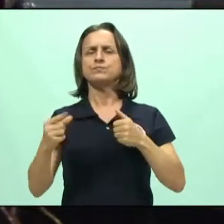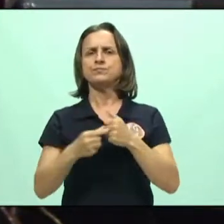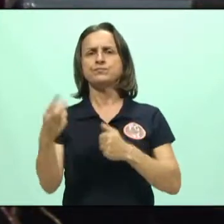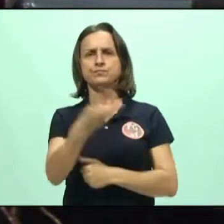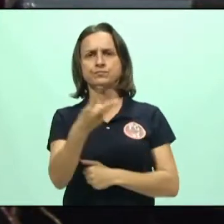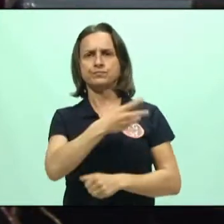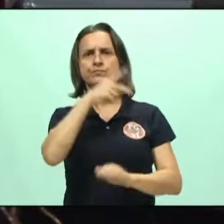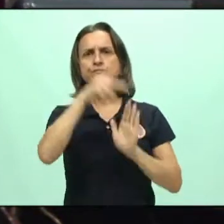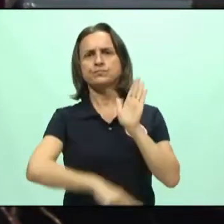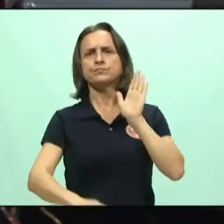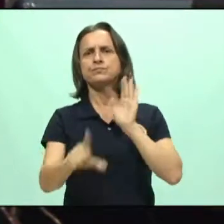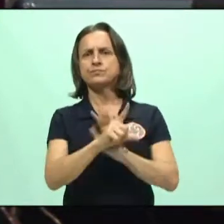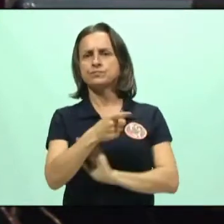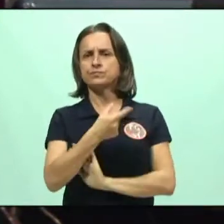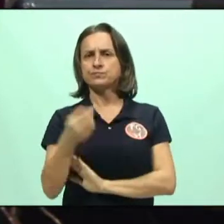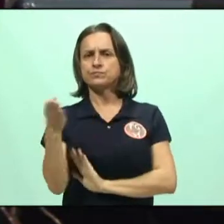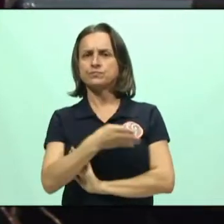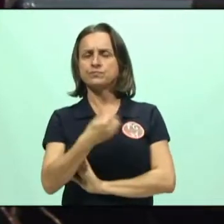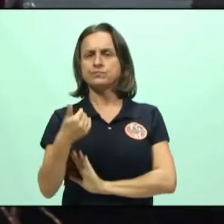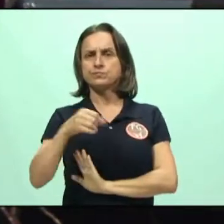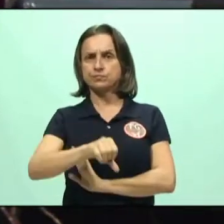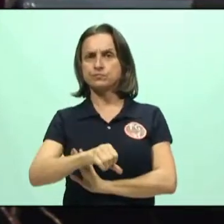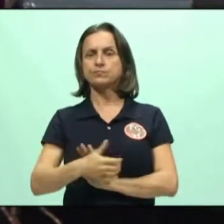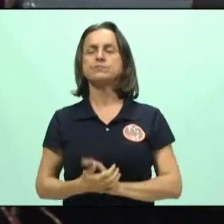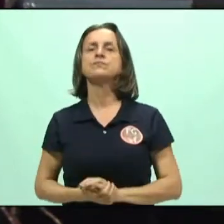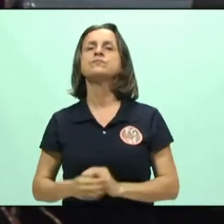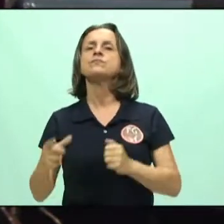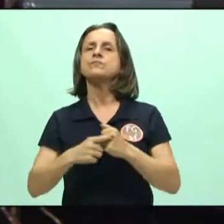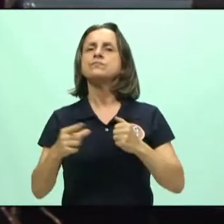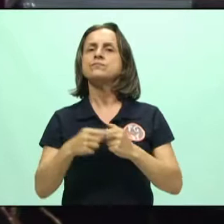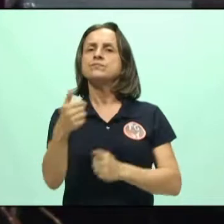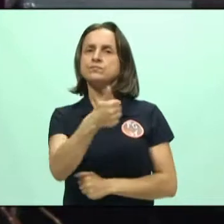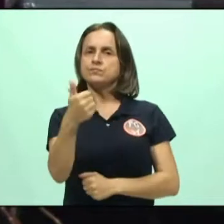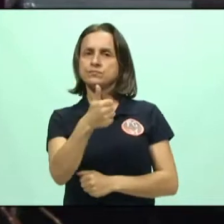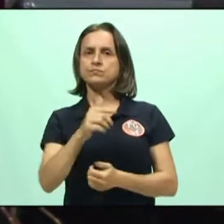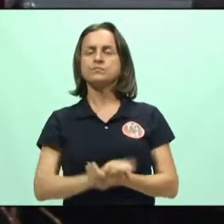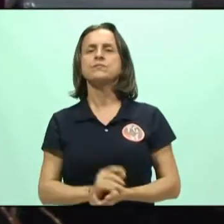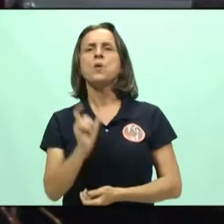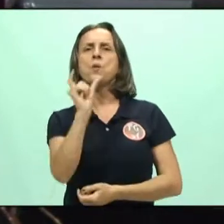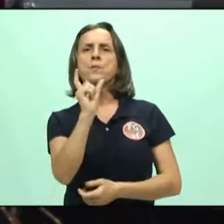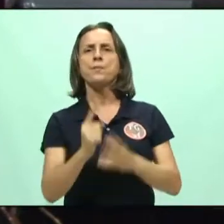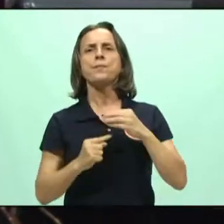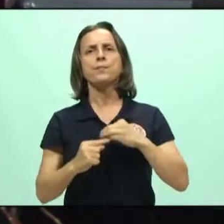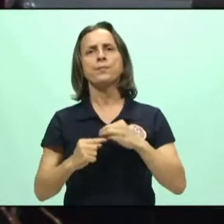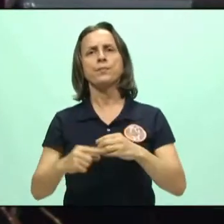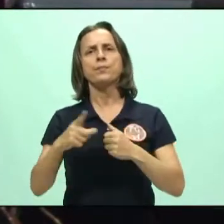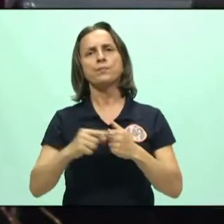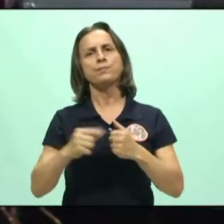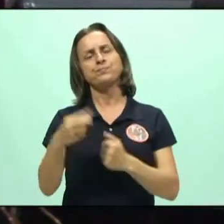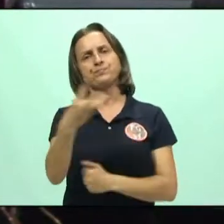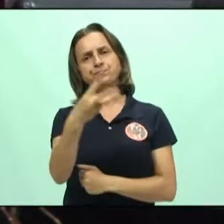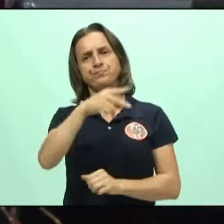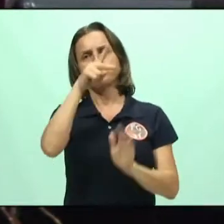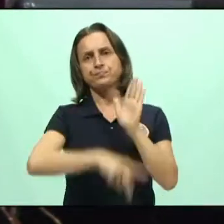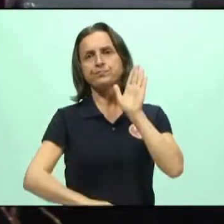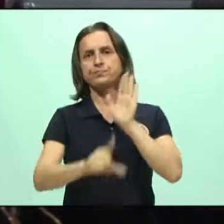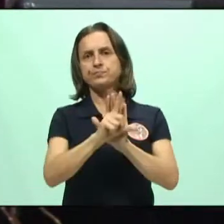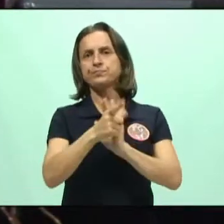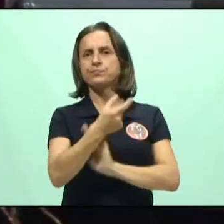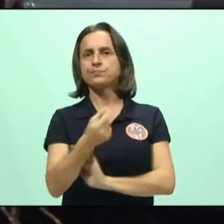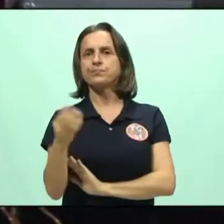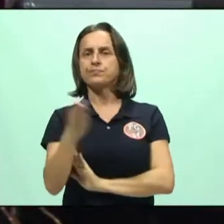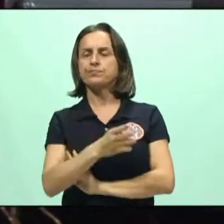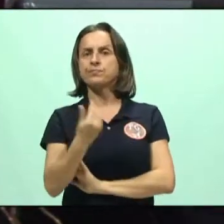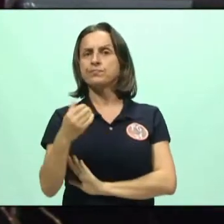projeto leordinária 200 de 2019 artigo primeiro o parágrafo único do artigo 3º do projeto de leordinária 200